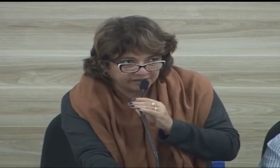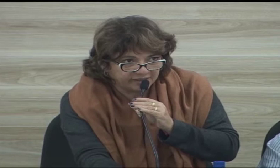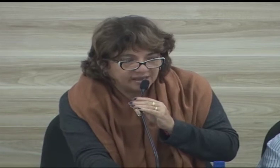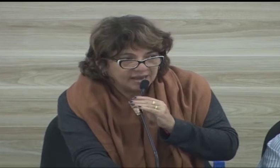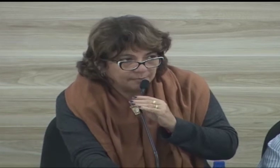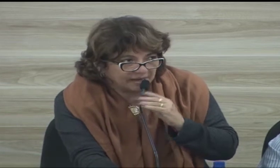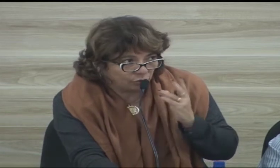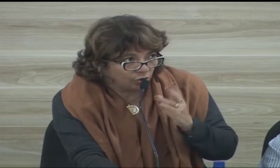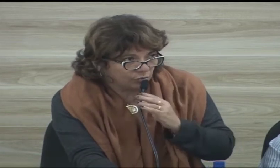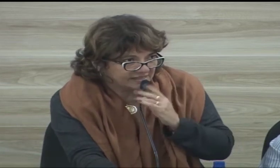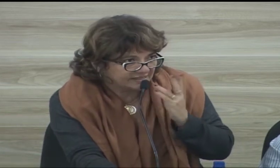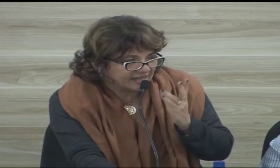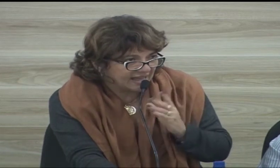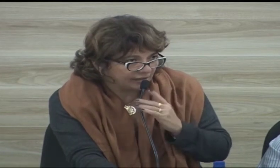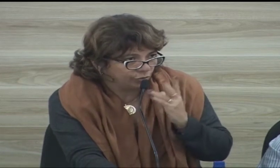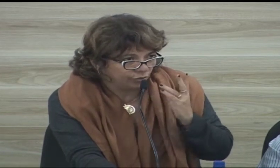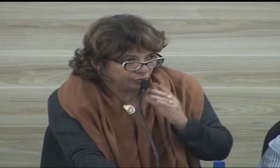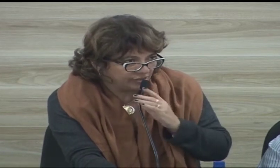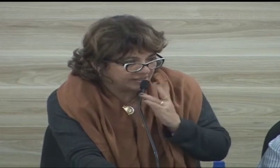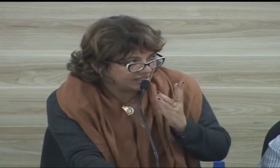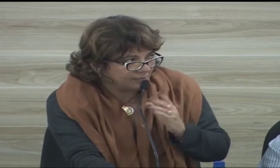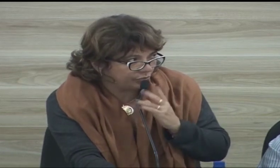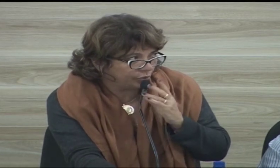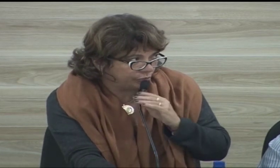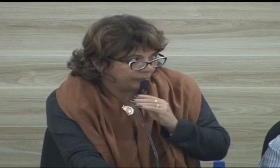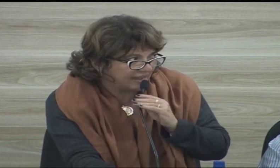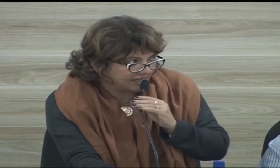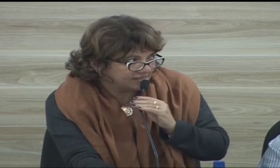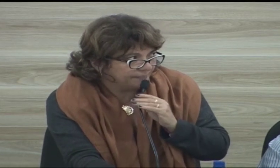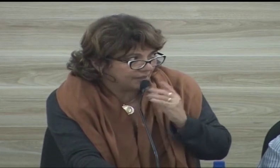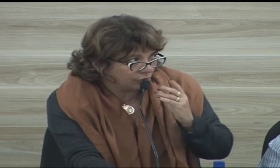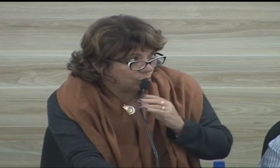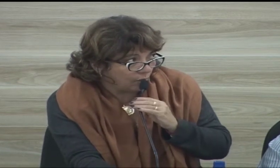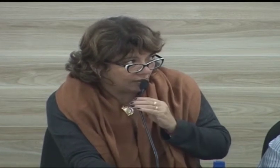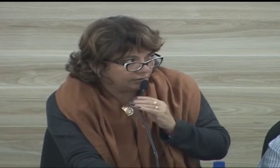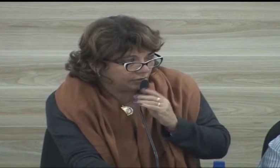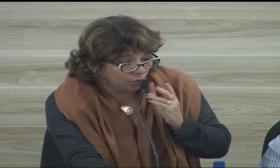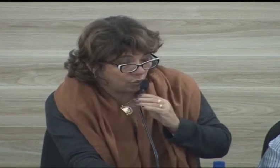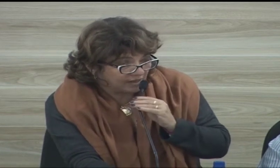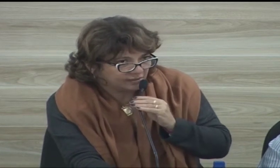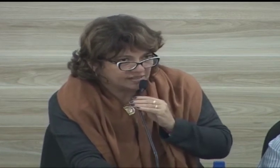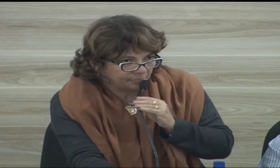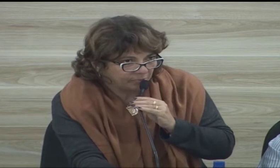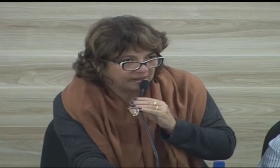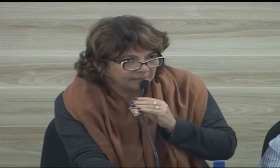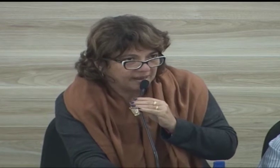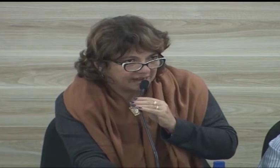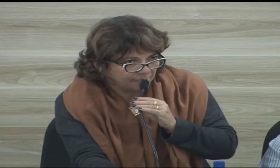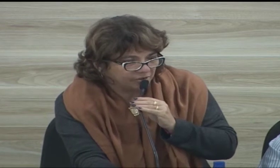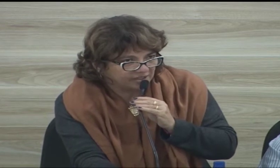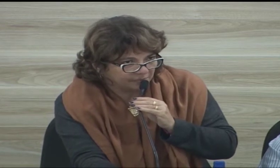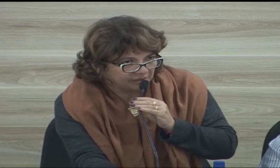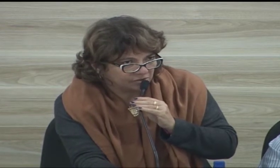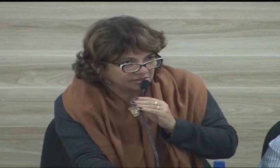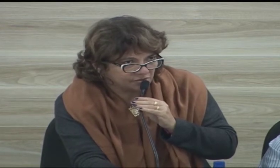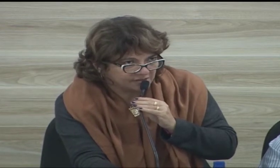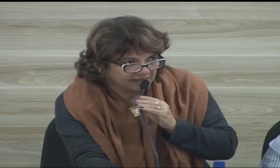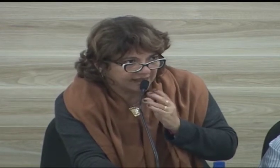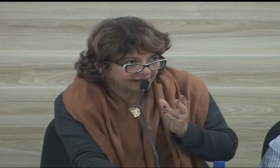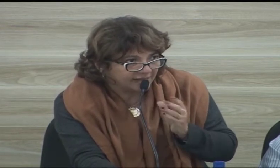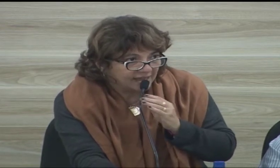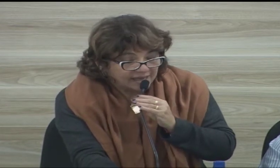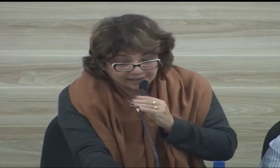para toda a cidade todo município todo o país do quão outra esse problema ele é importante para a nossa